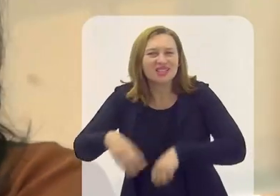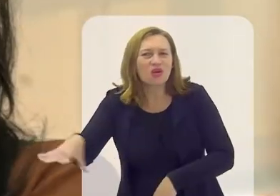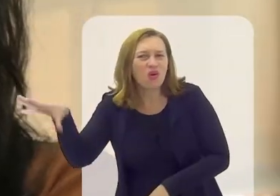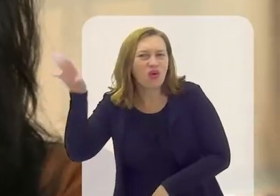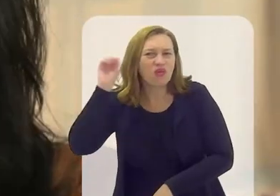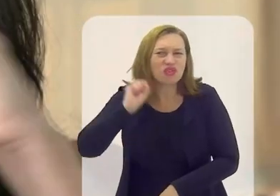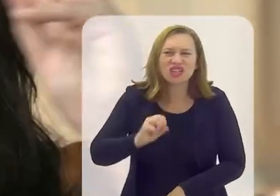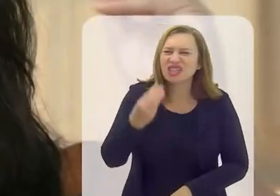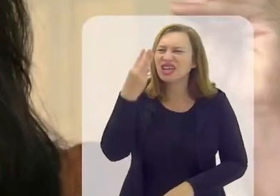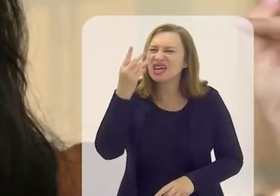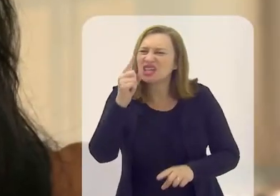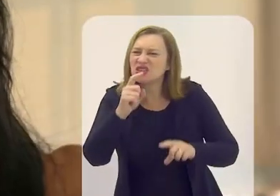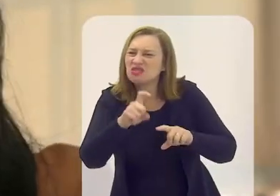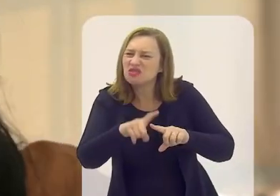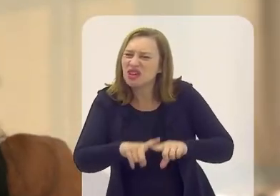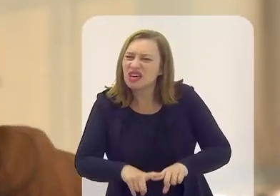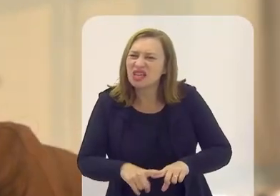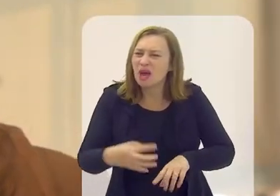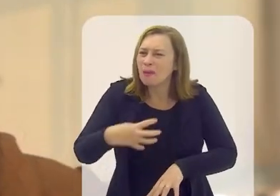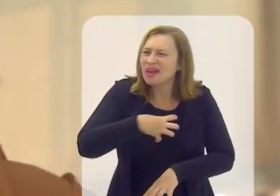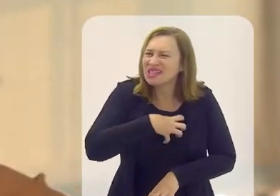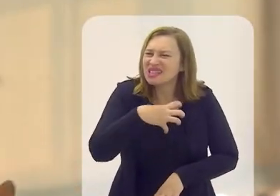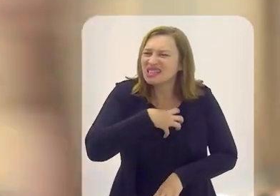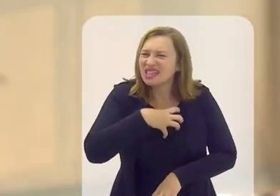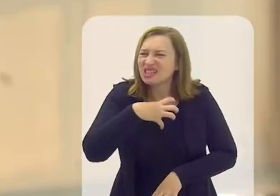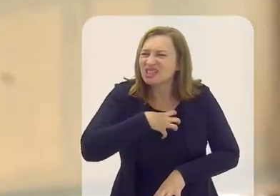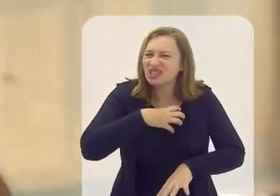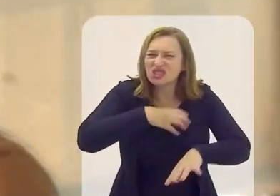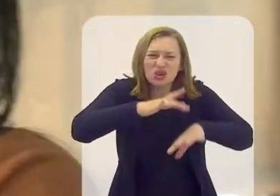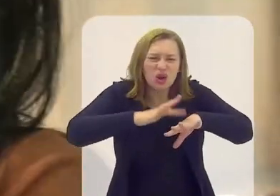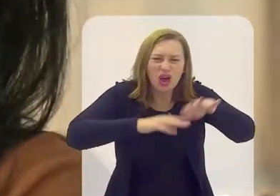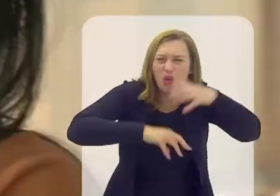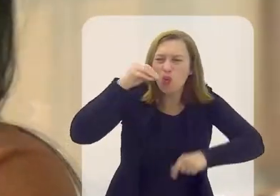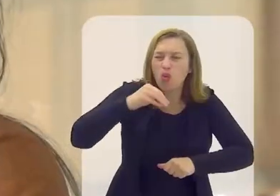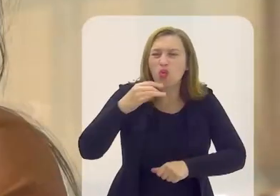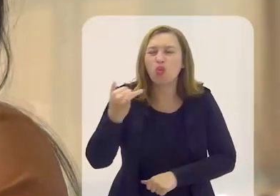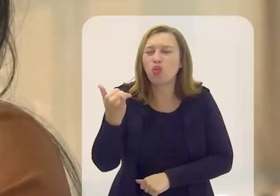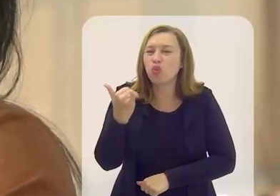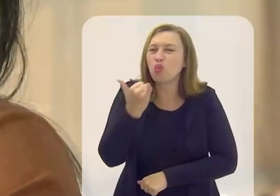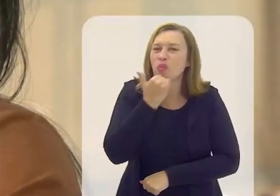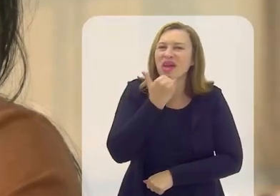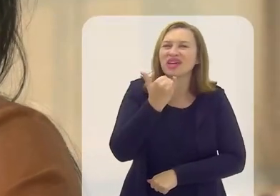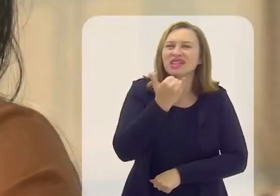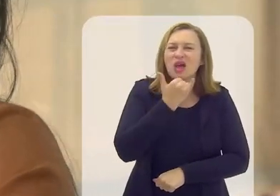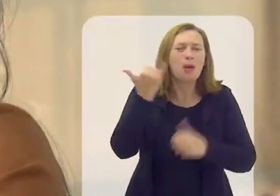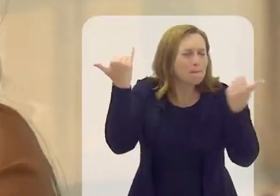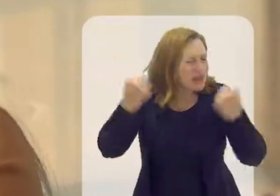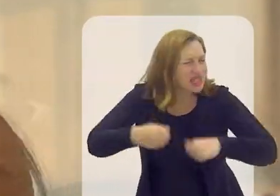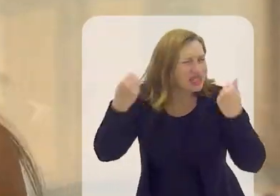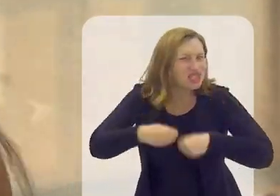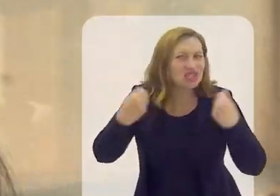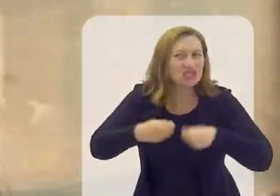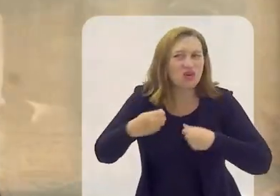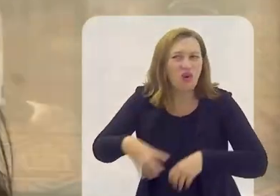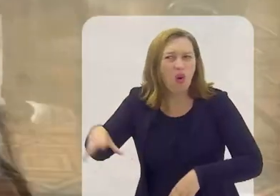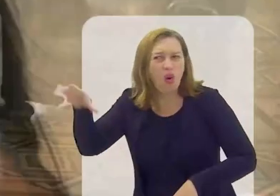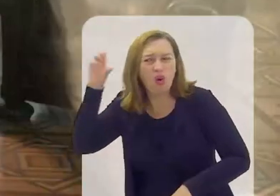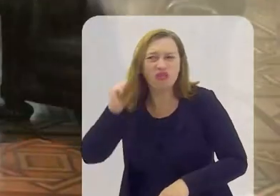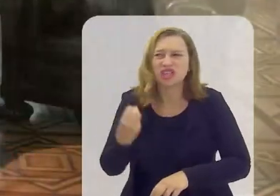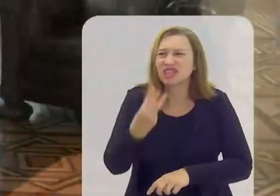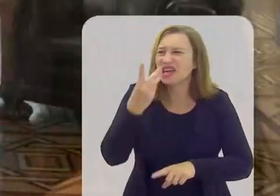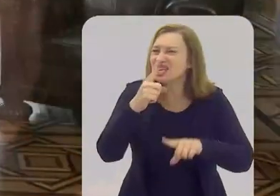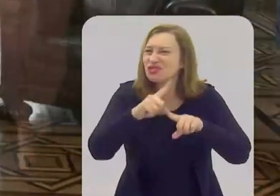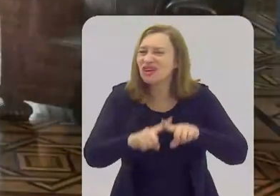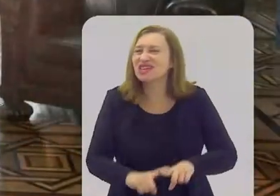Precisou ouvir três vezes para sentir a cura e o perdão.